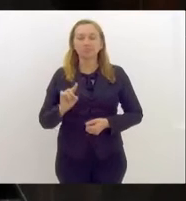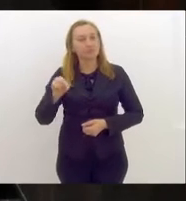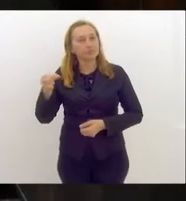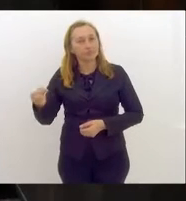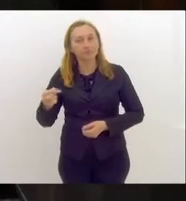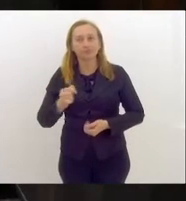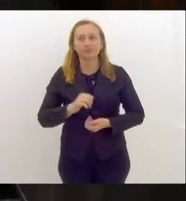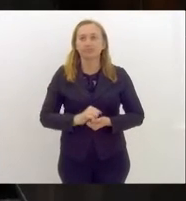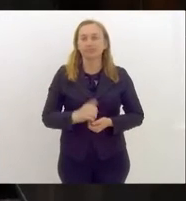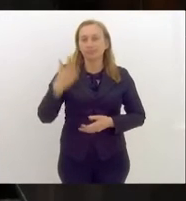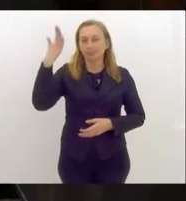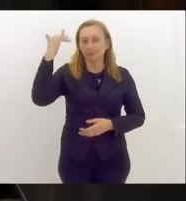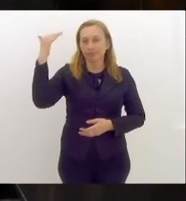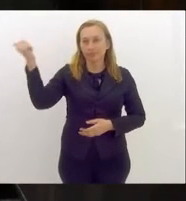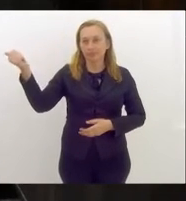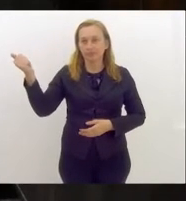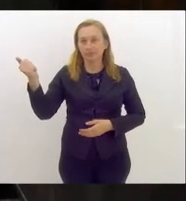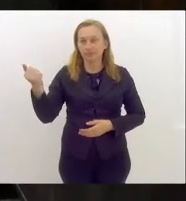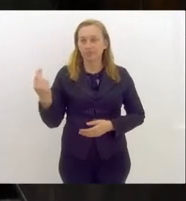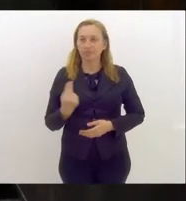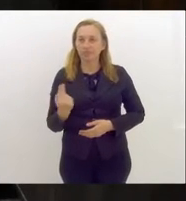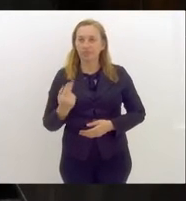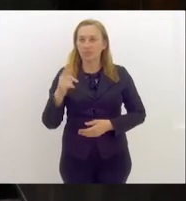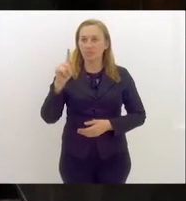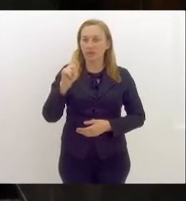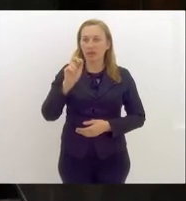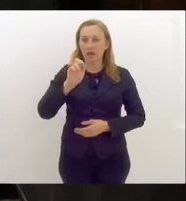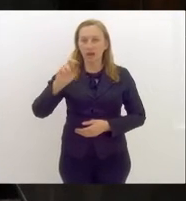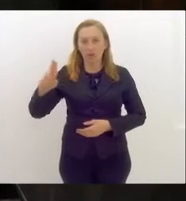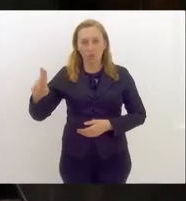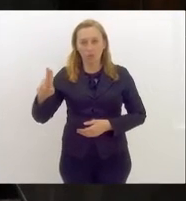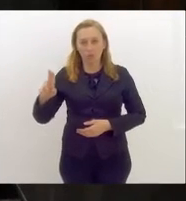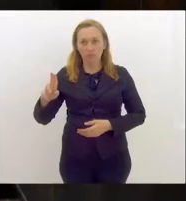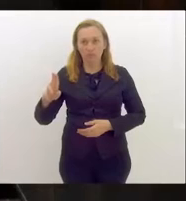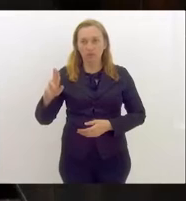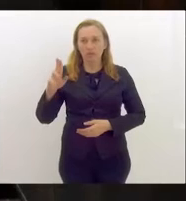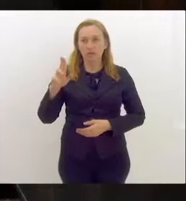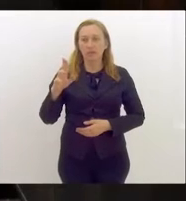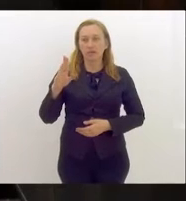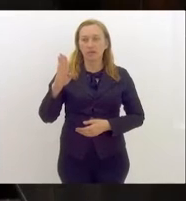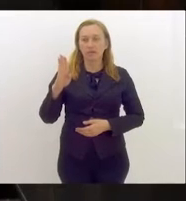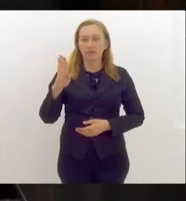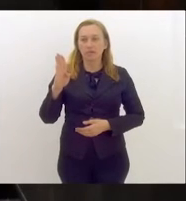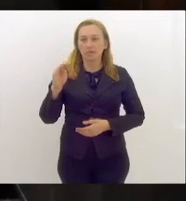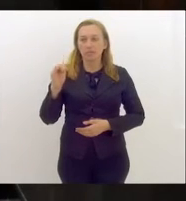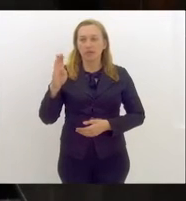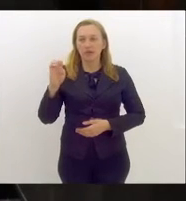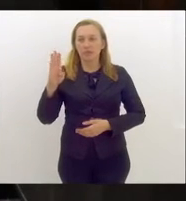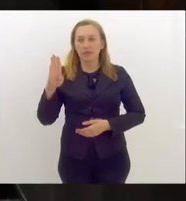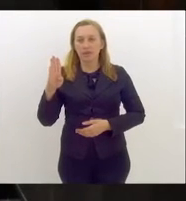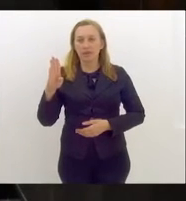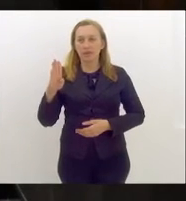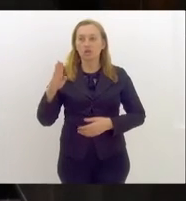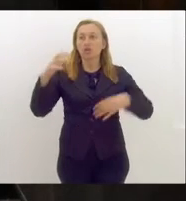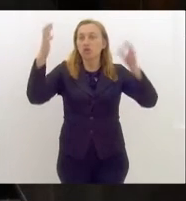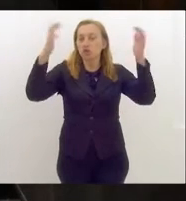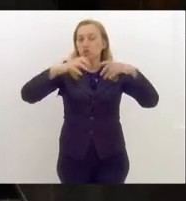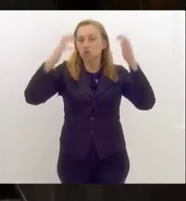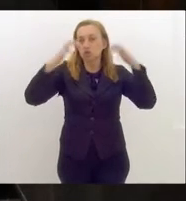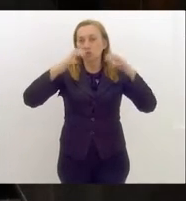eles o famoso meu nome é Gal baby Chuva de Prata